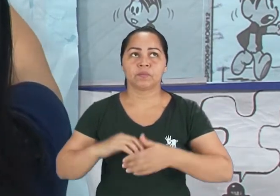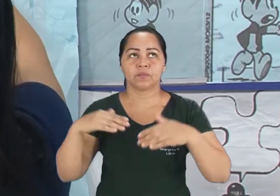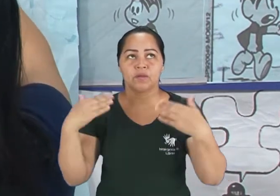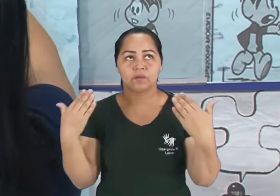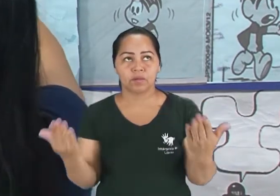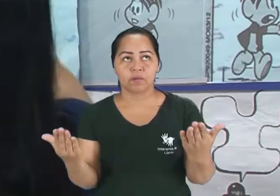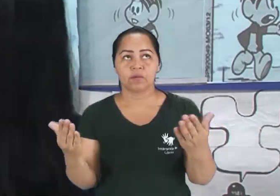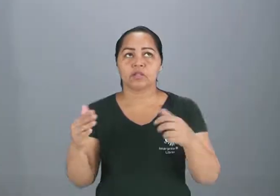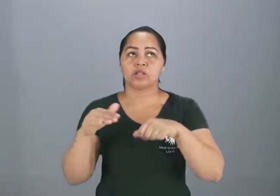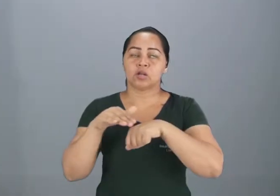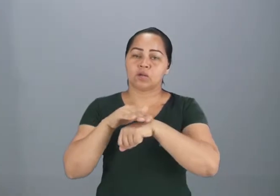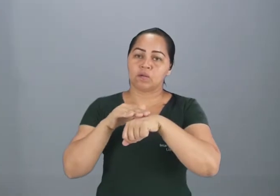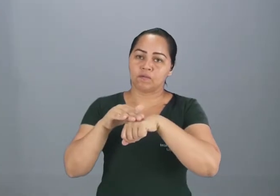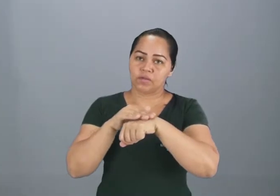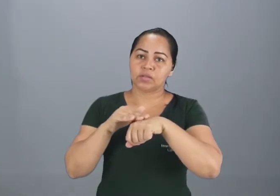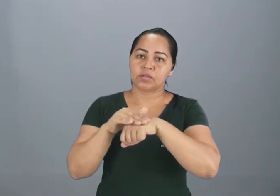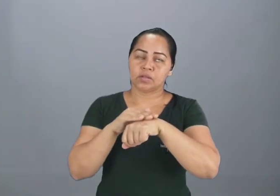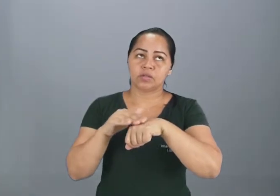Só colocar aqui, ó.